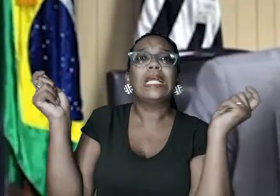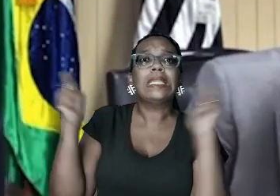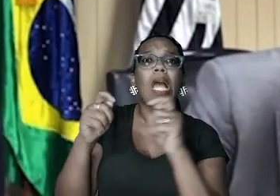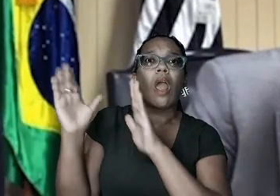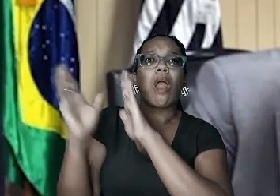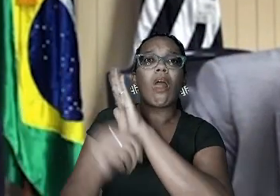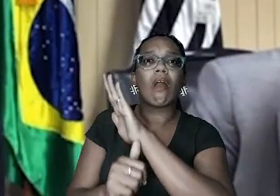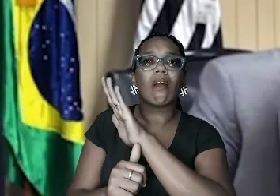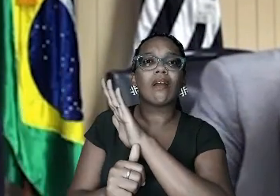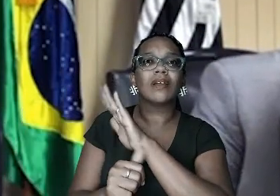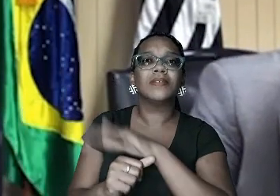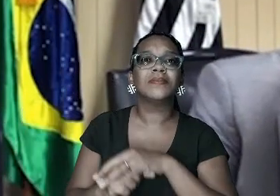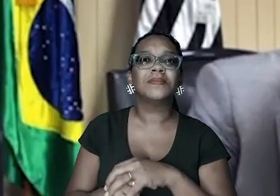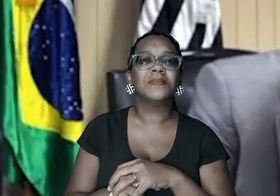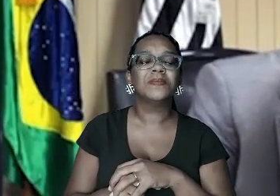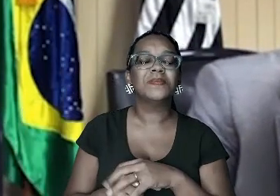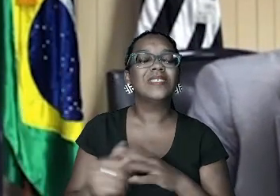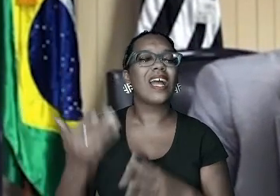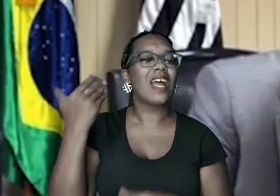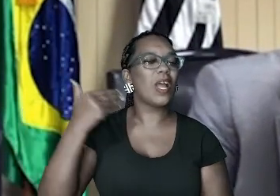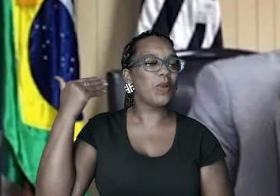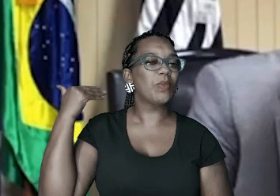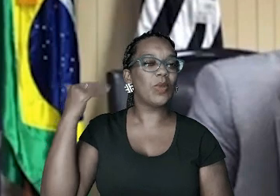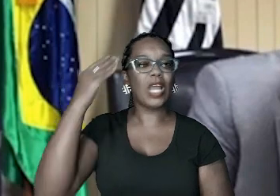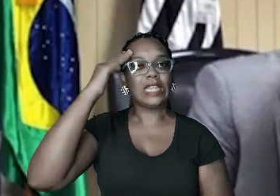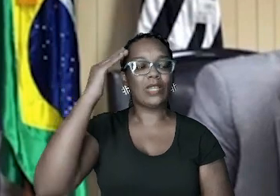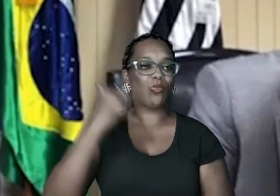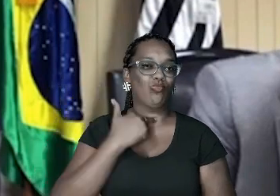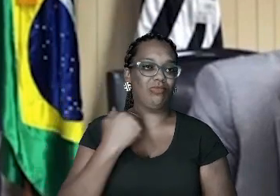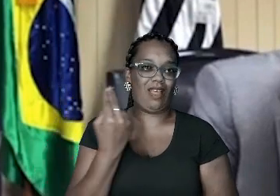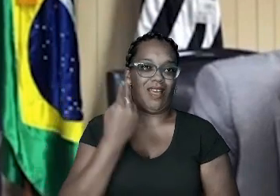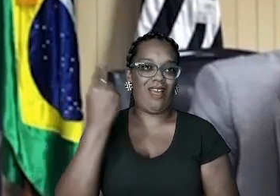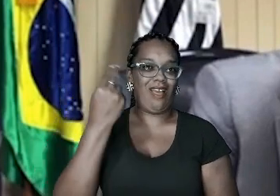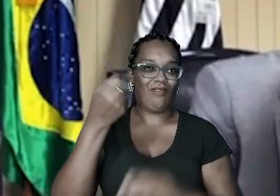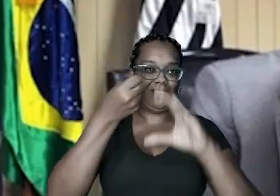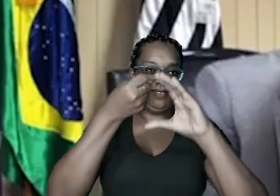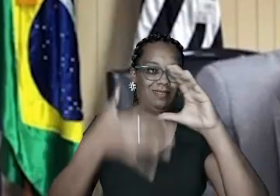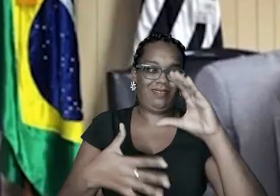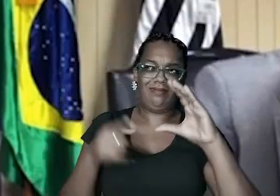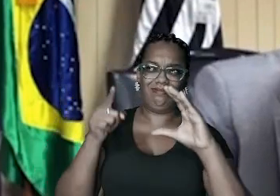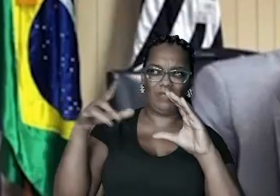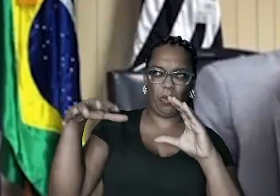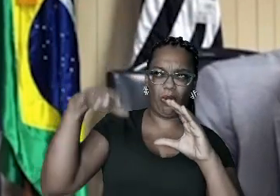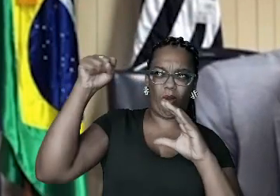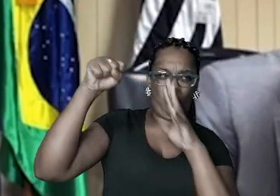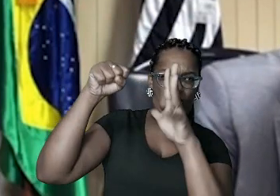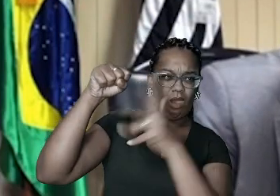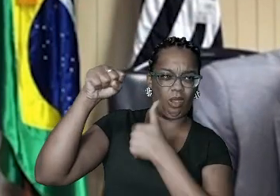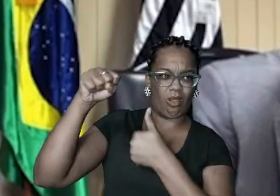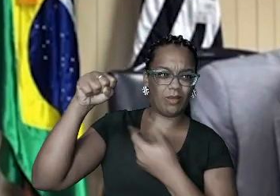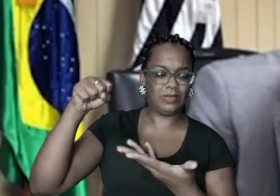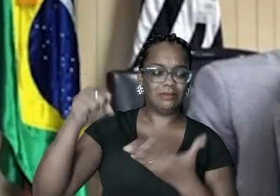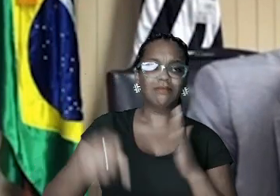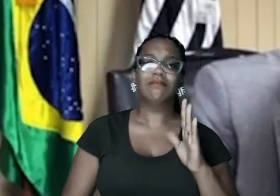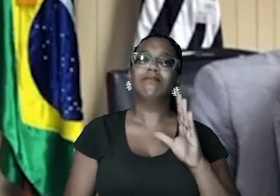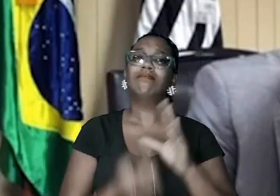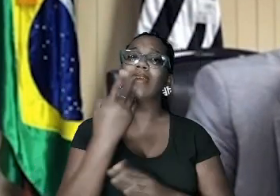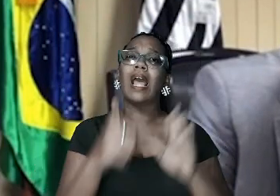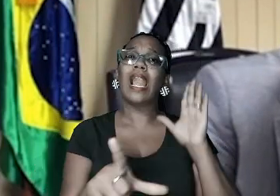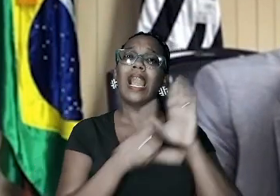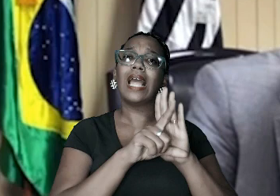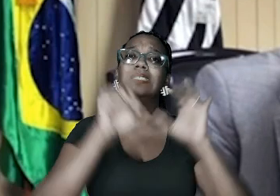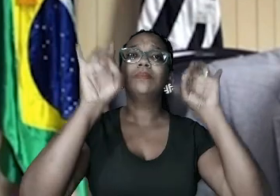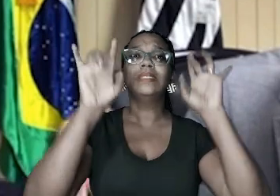caracterizar energia elétrica como coisa passível de furto e se entendeu naquela época que não dava para fazer essa